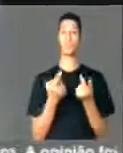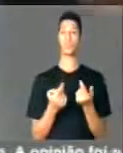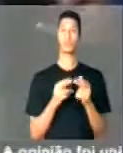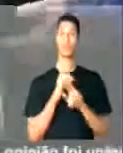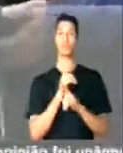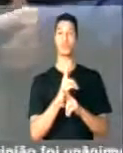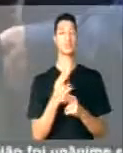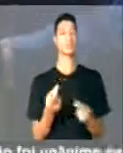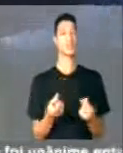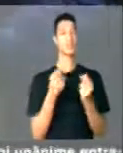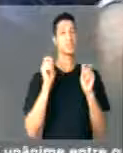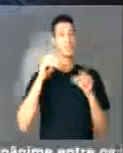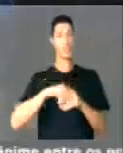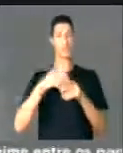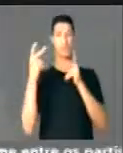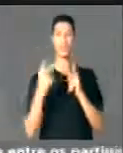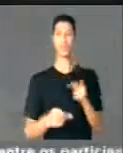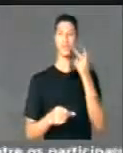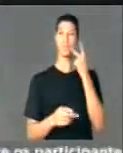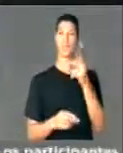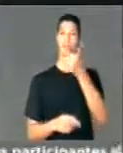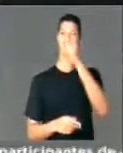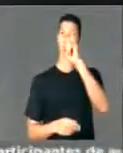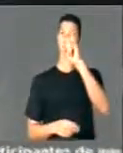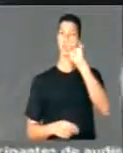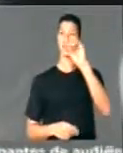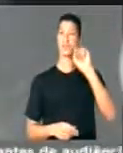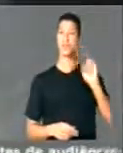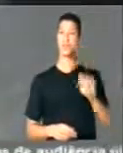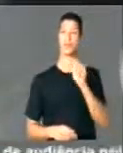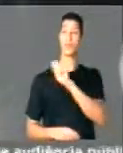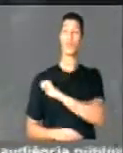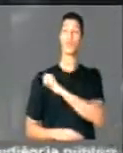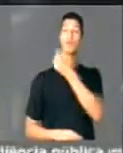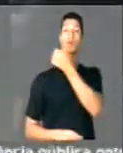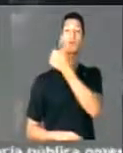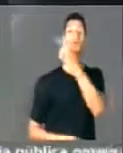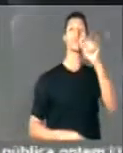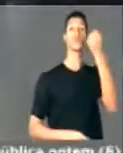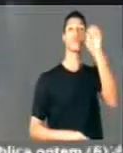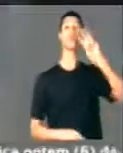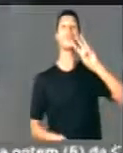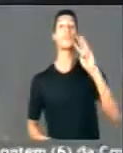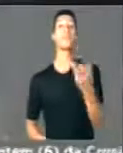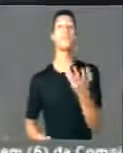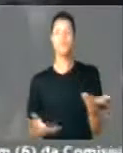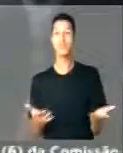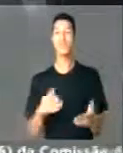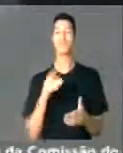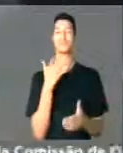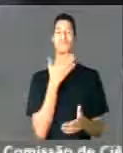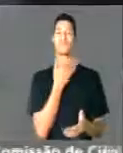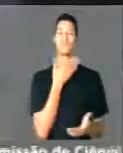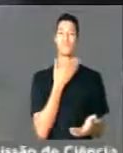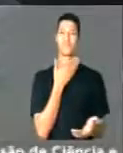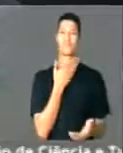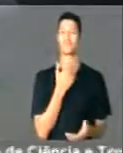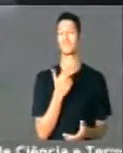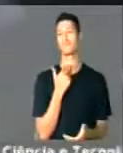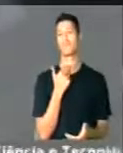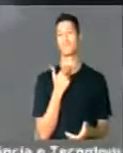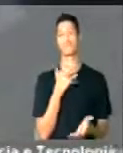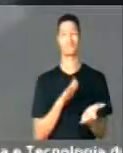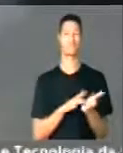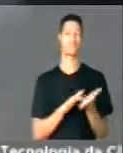O recurso garantido dentro do projeto é para apenas 500 mil alunos. E os outros 8 milhões? Isso é uma enganação. Não